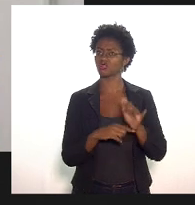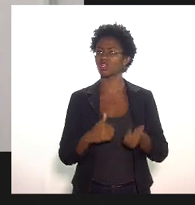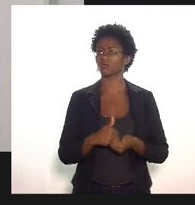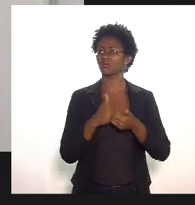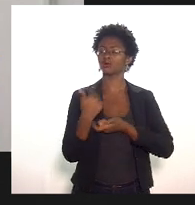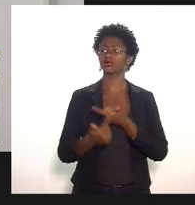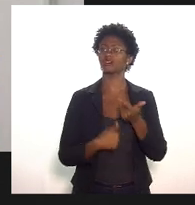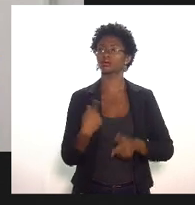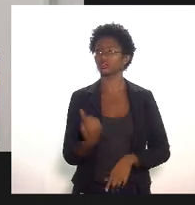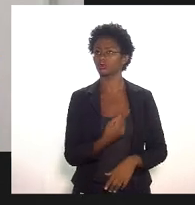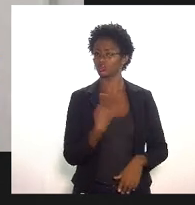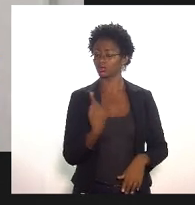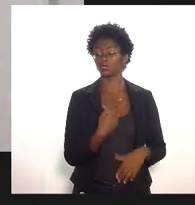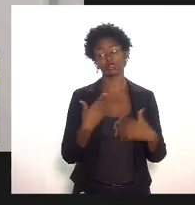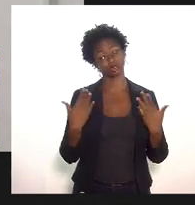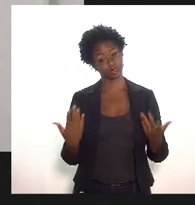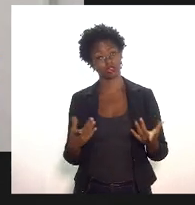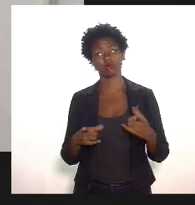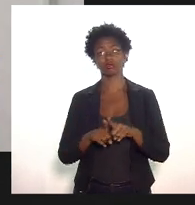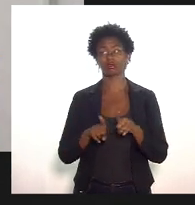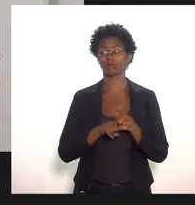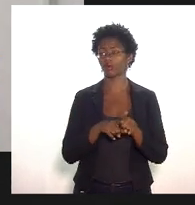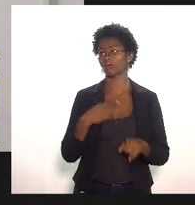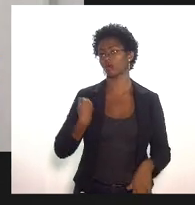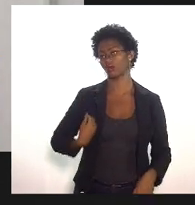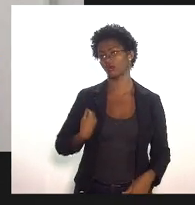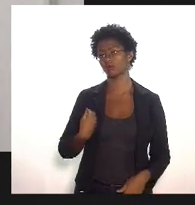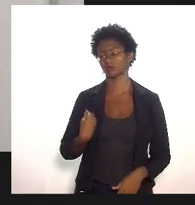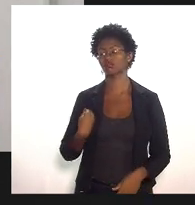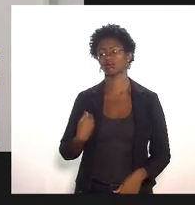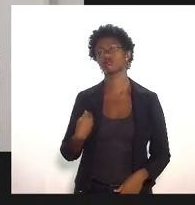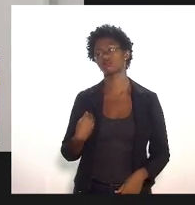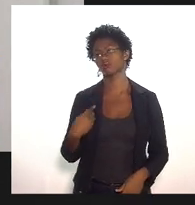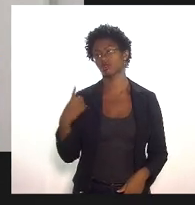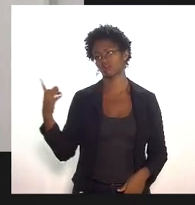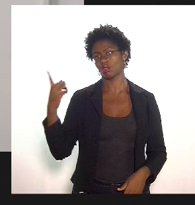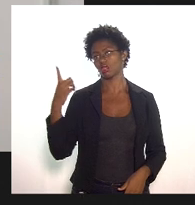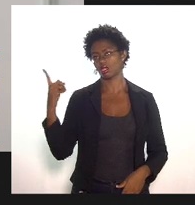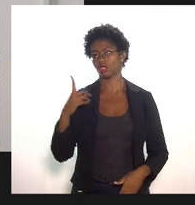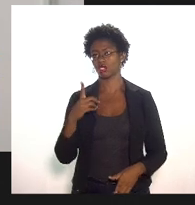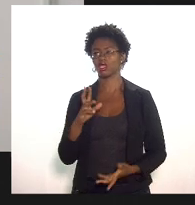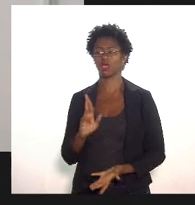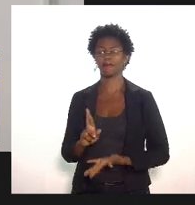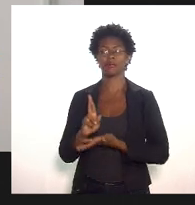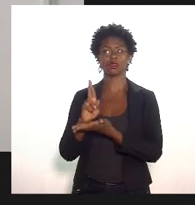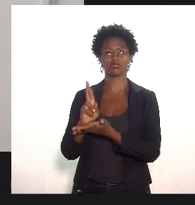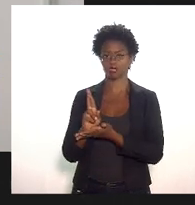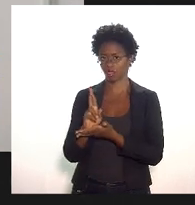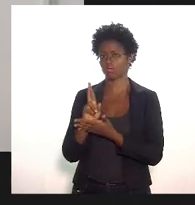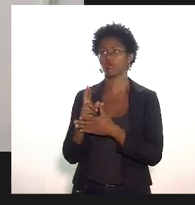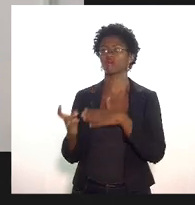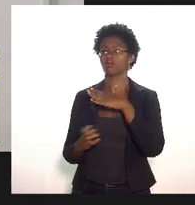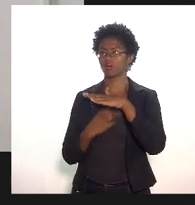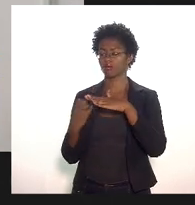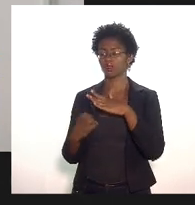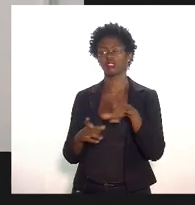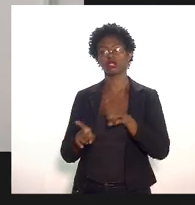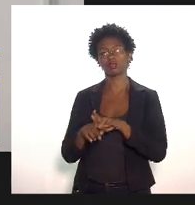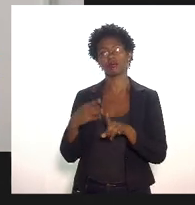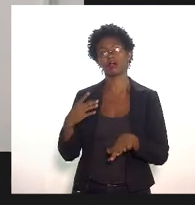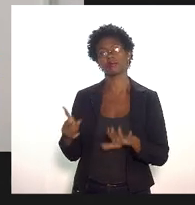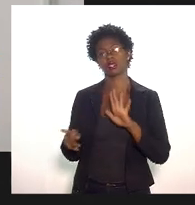comissão. Então, ele também vai estar, né, enquanto entidade, fazendo parte dessa listagem,